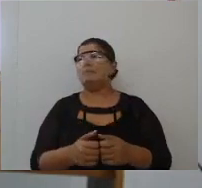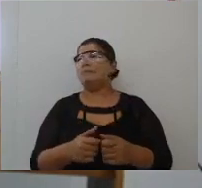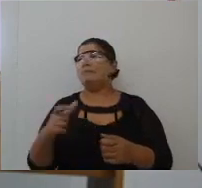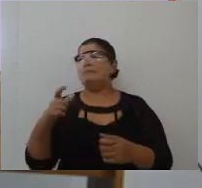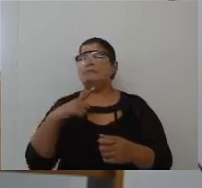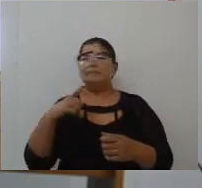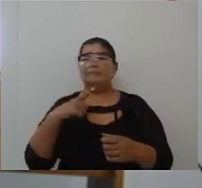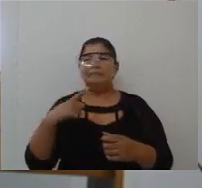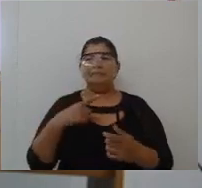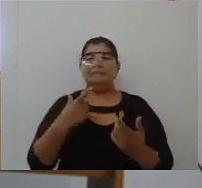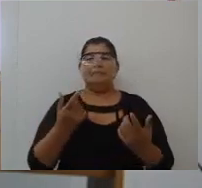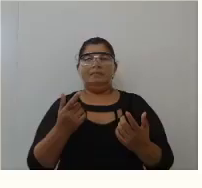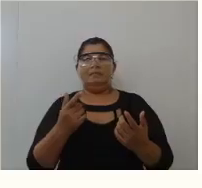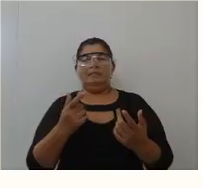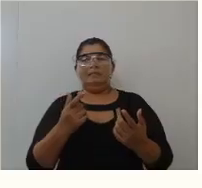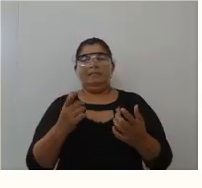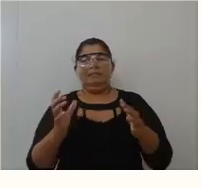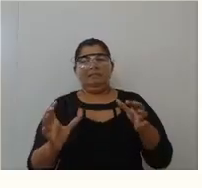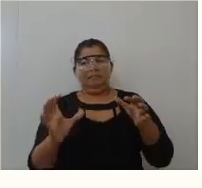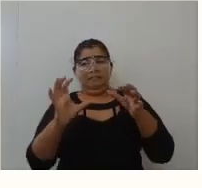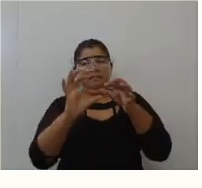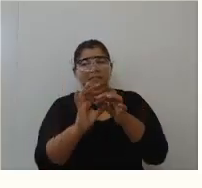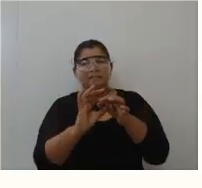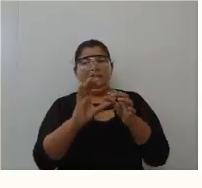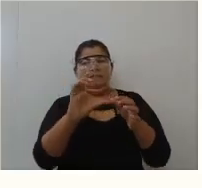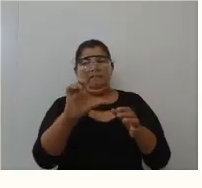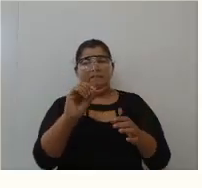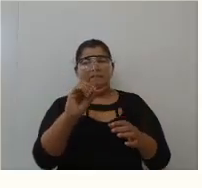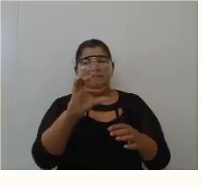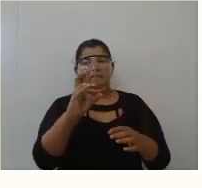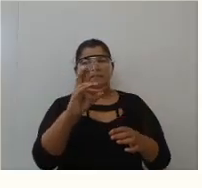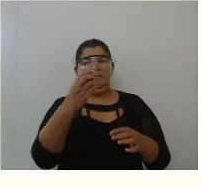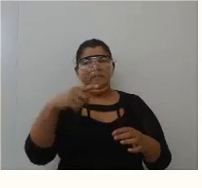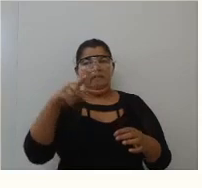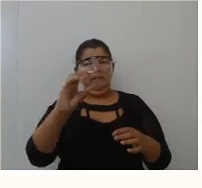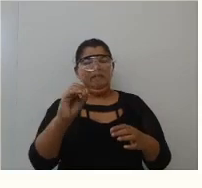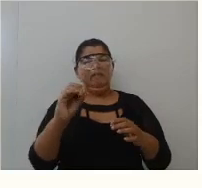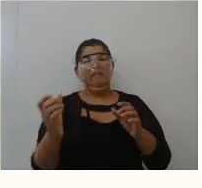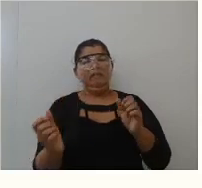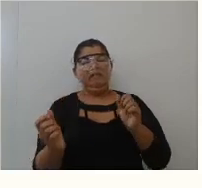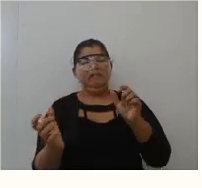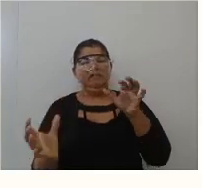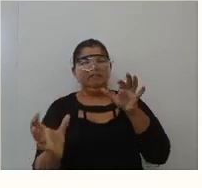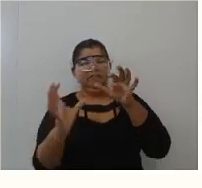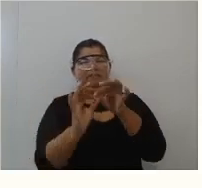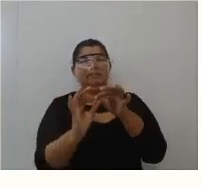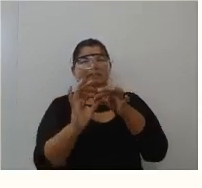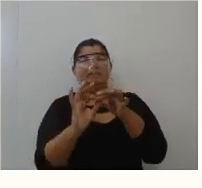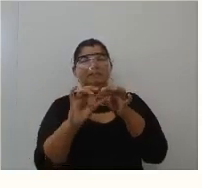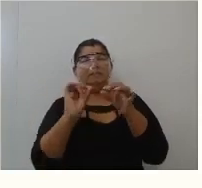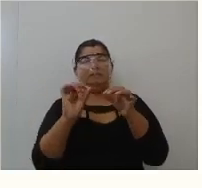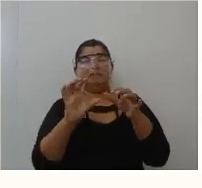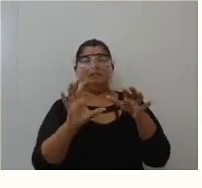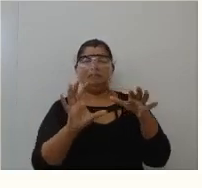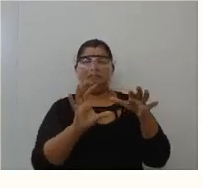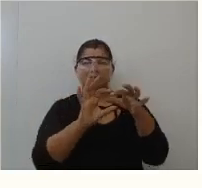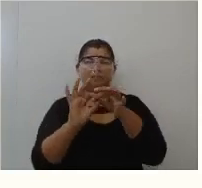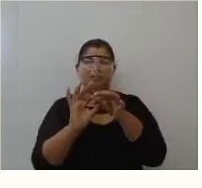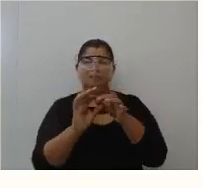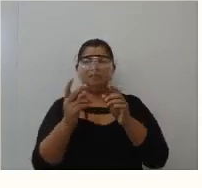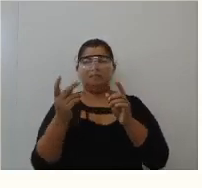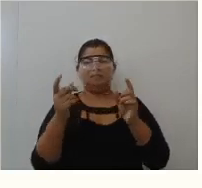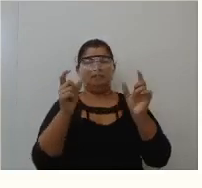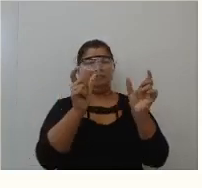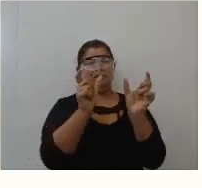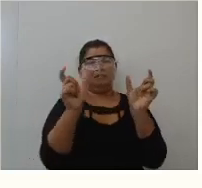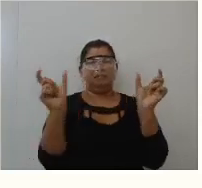temos algumas locuções conjuntivas, né? Locução conjuntiva, como eu já disse ao longo da aula, é a união de dois